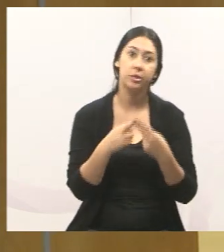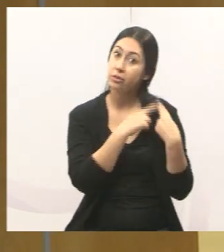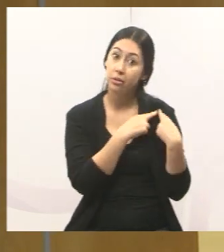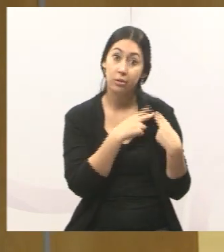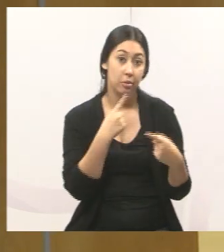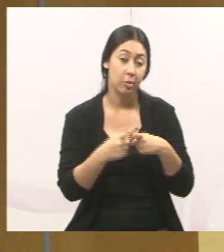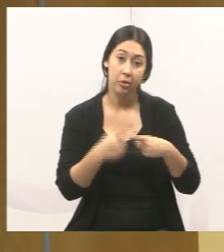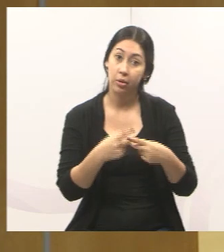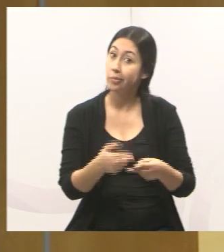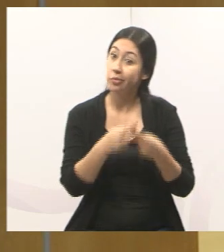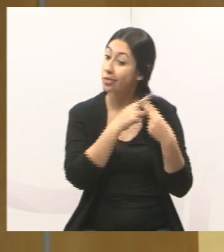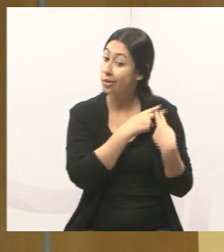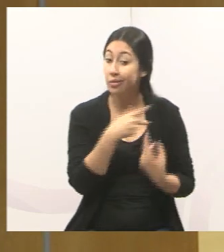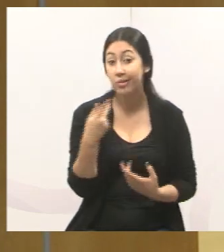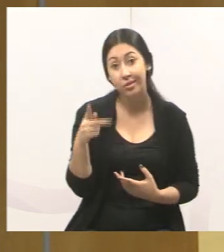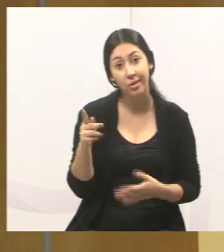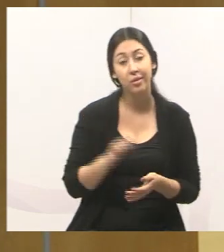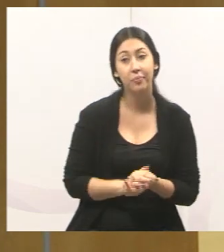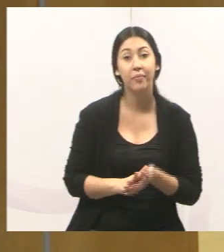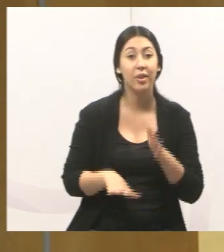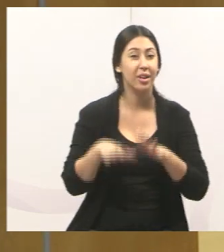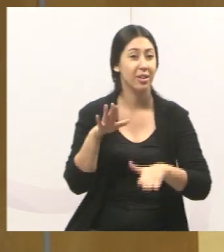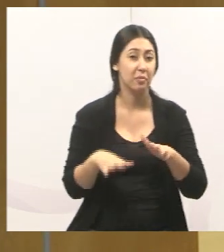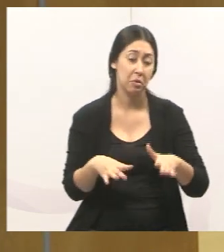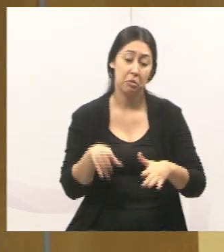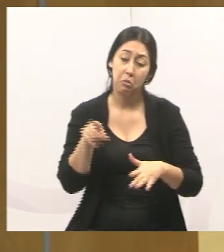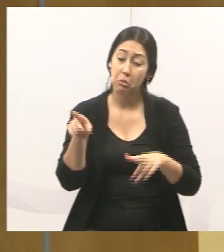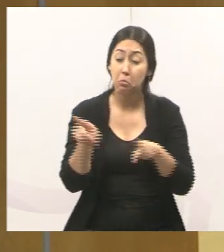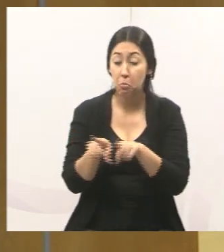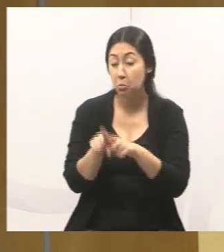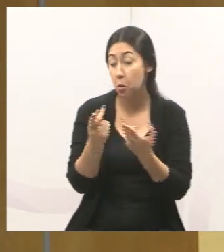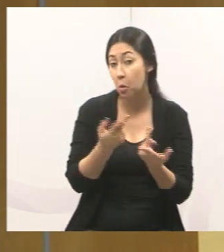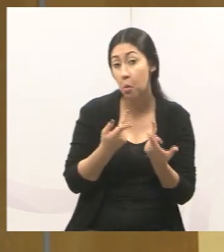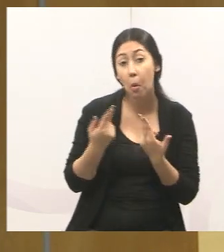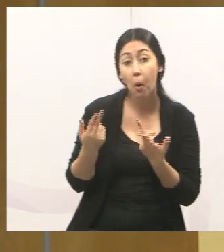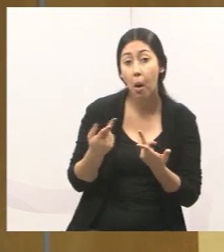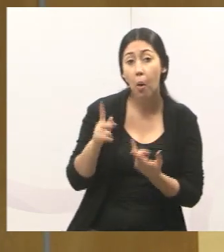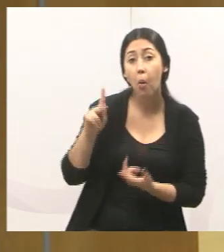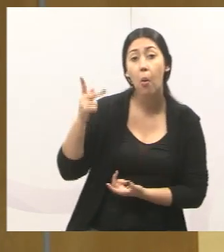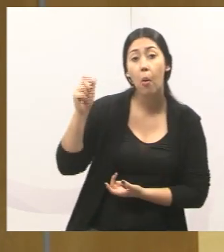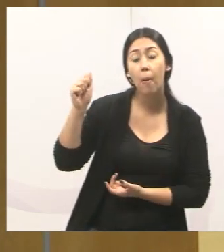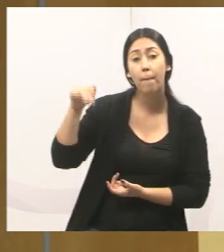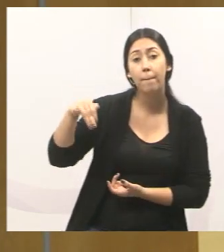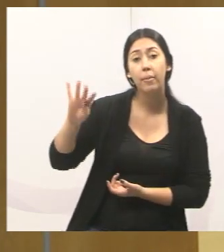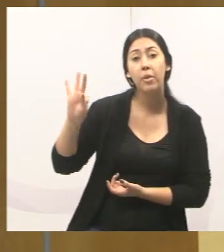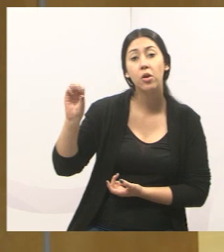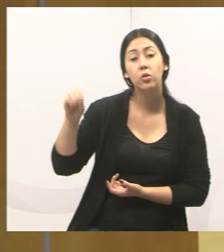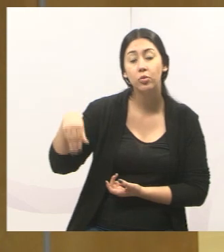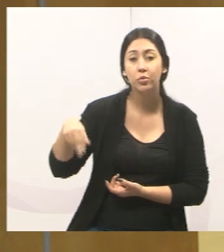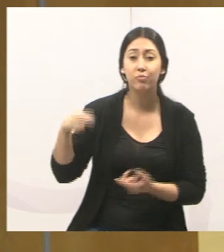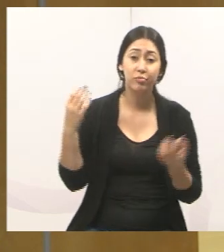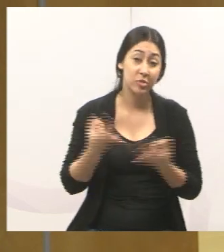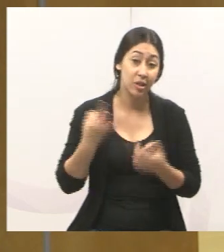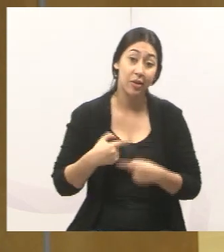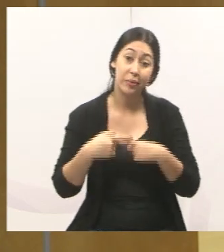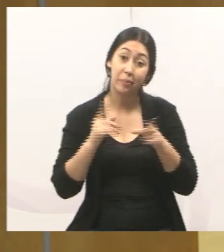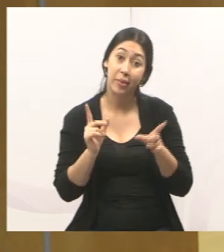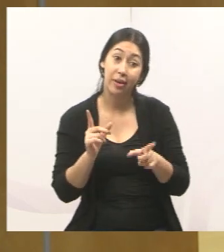administrador. Então, talvez o Hamilton também se encaixe nessa situação, de ele não ter cometido isso, mas alguém do governo dele, Patrícia,